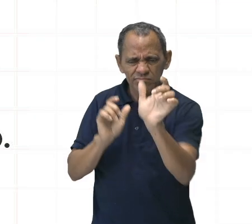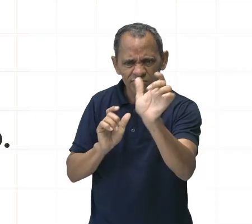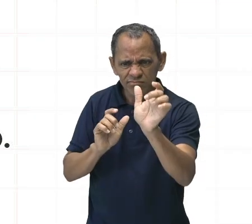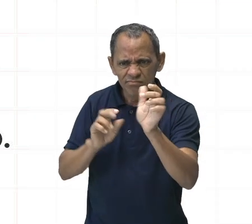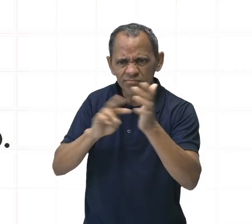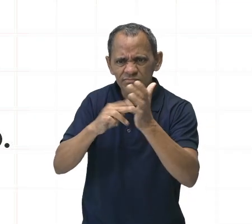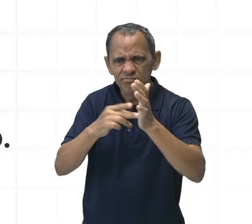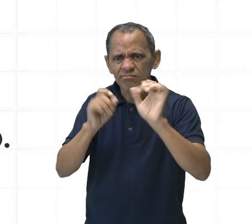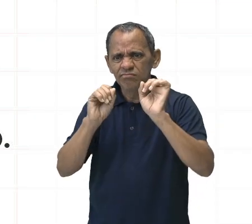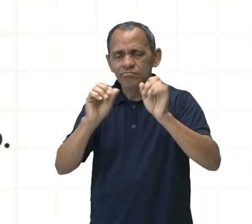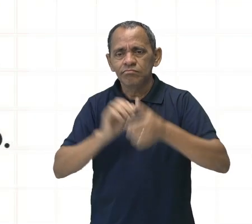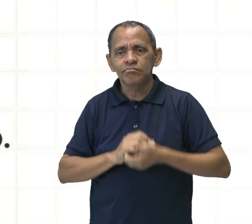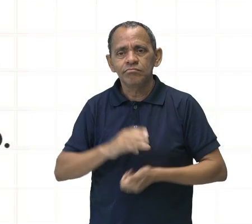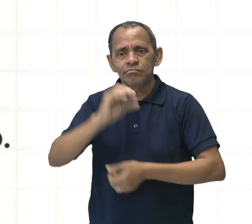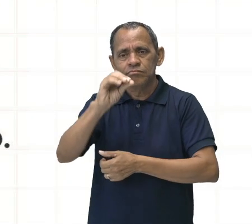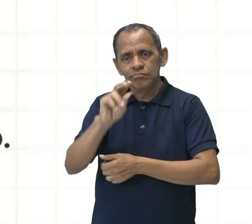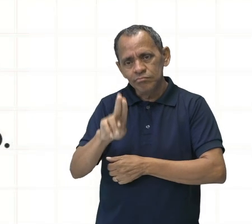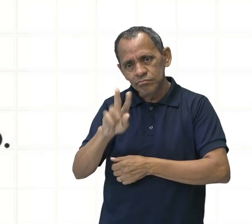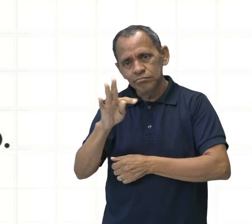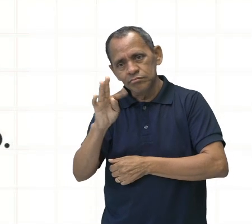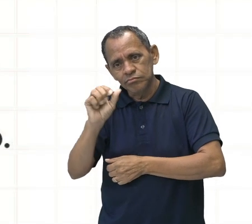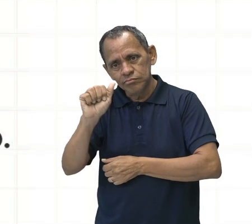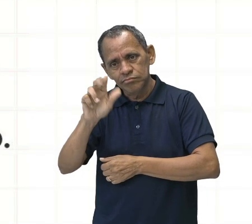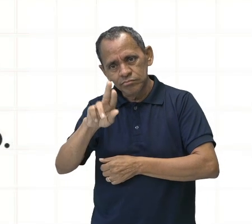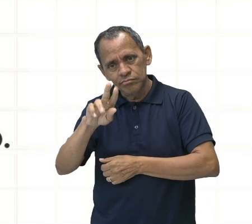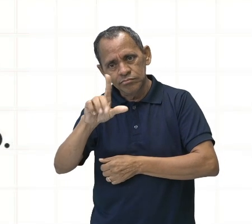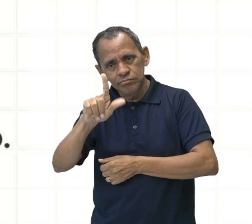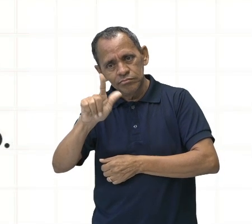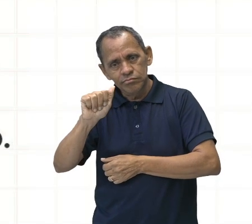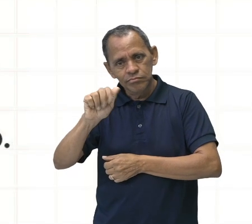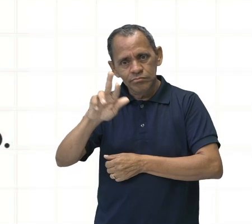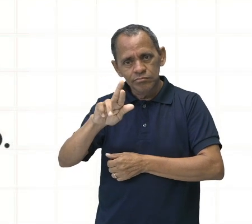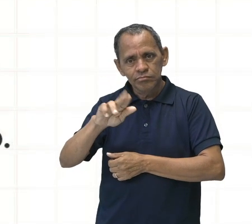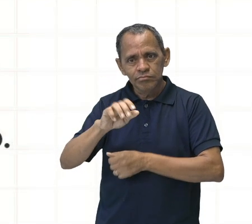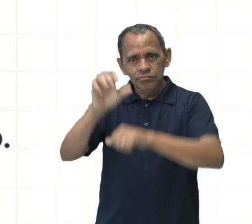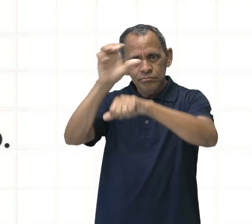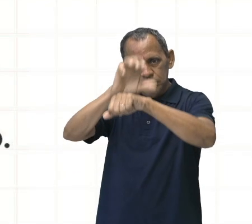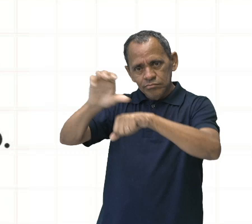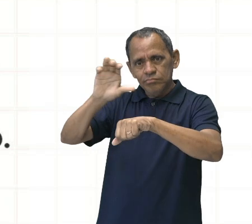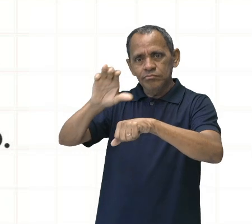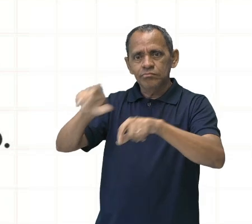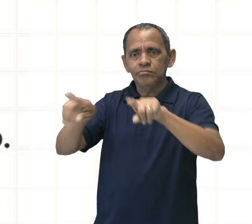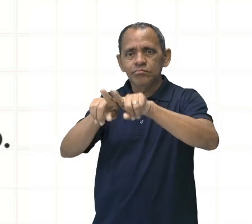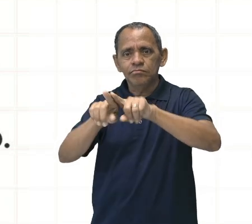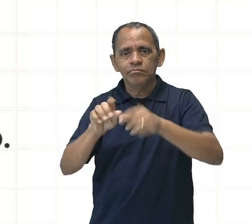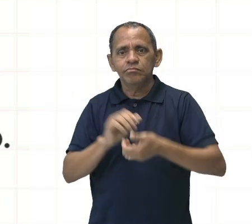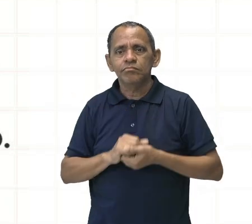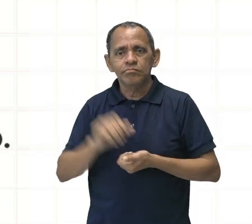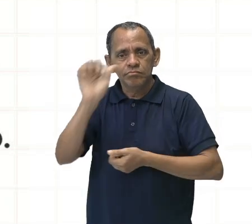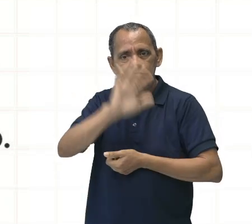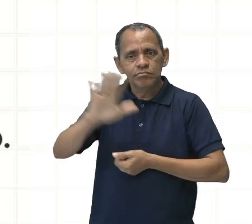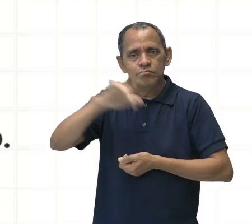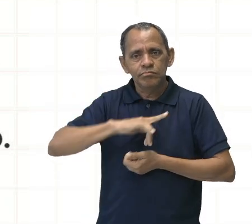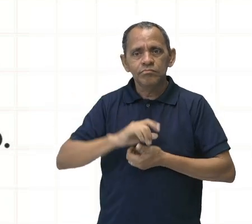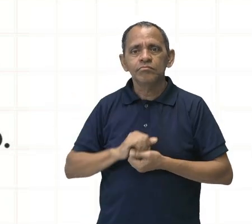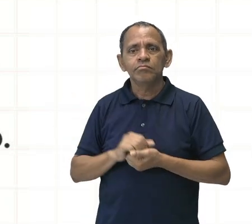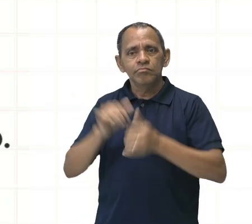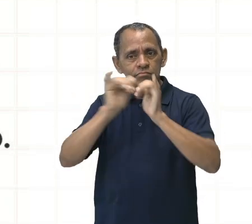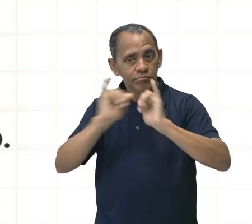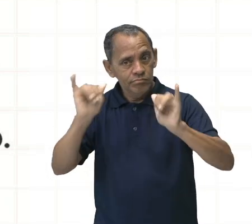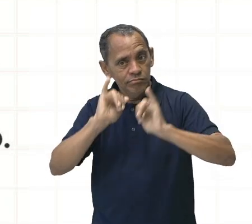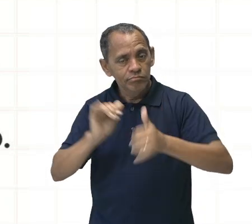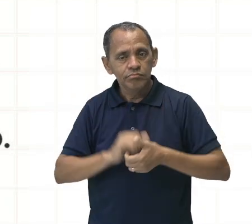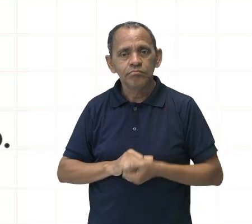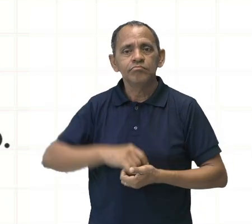é outorgar uma Constituição? Geralmente a gente tem uma Constituição promulgada, que é basicamente